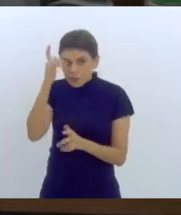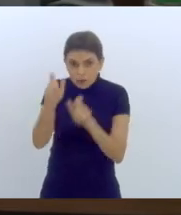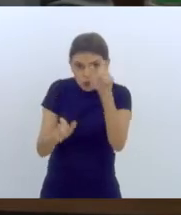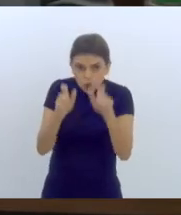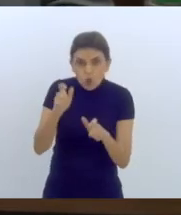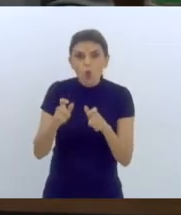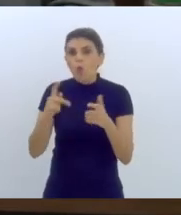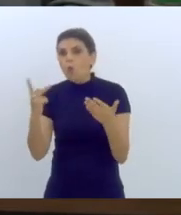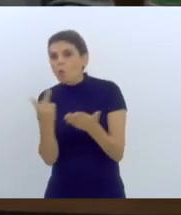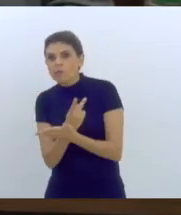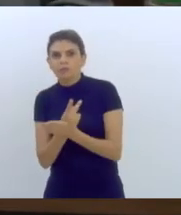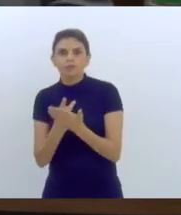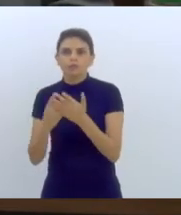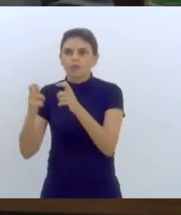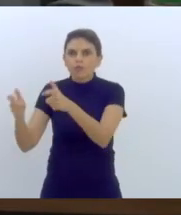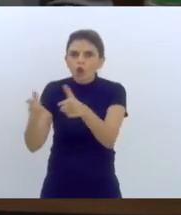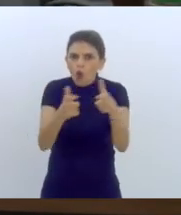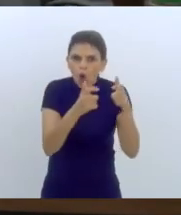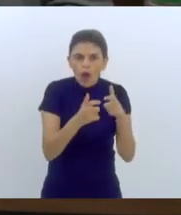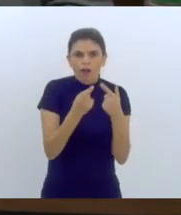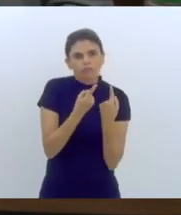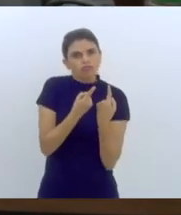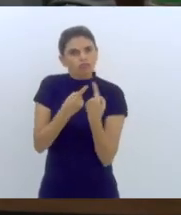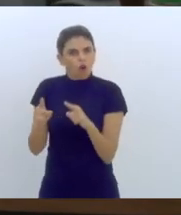os estabelecimentos que